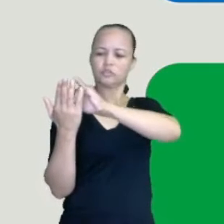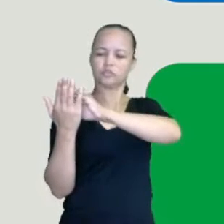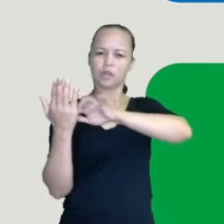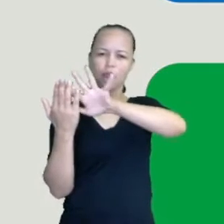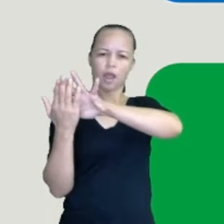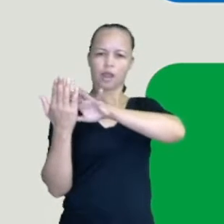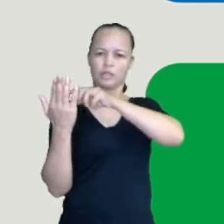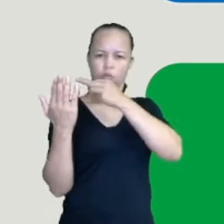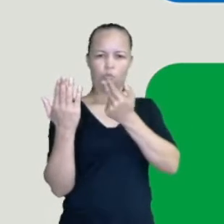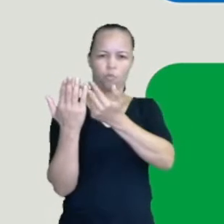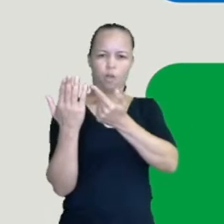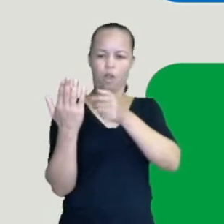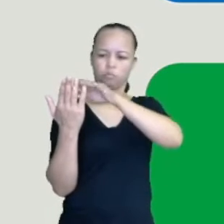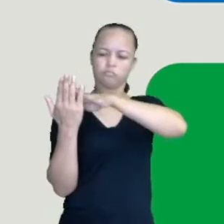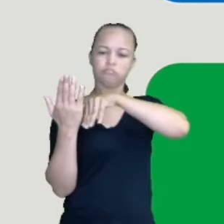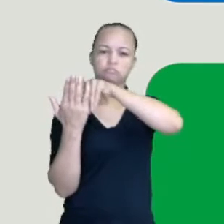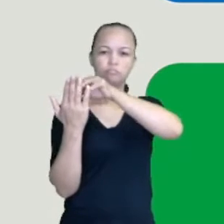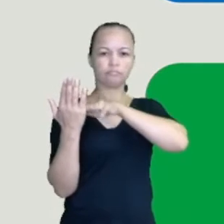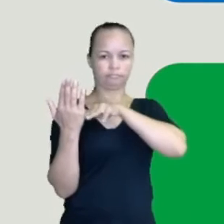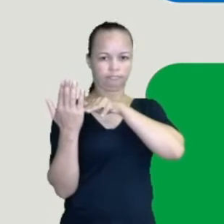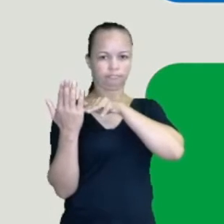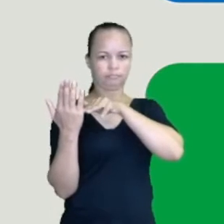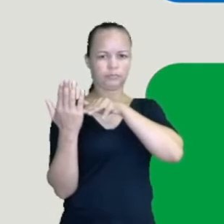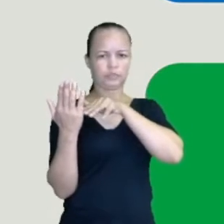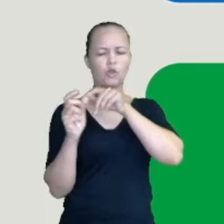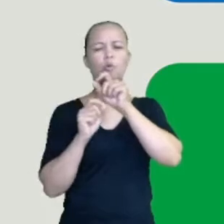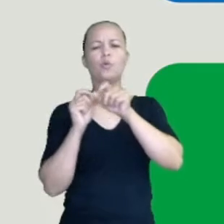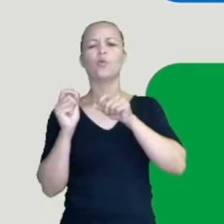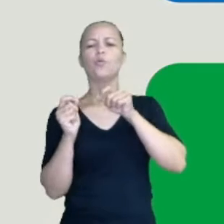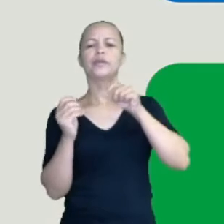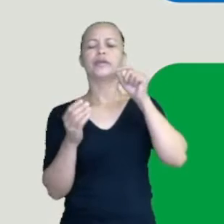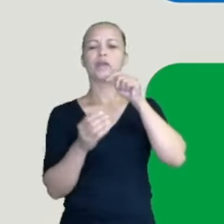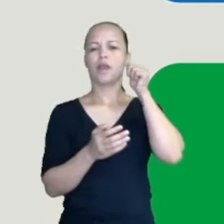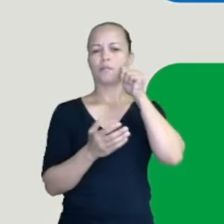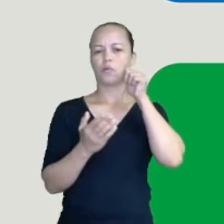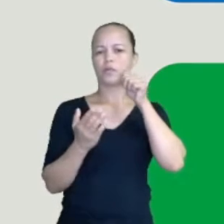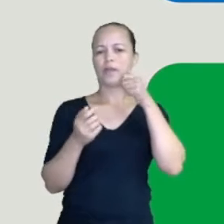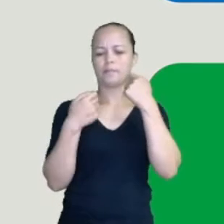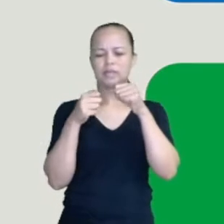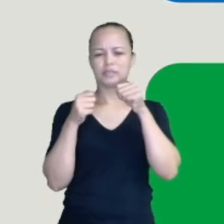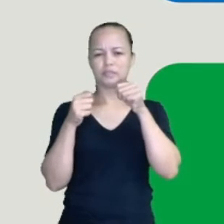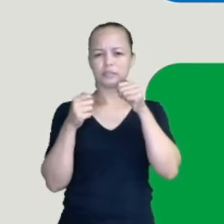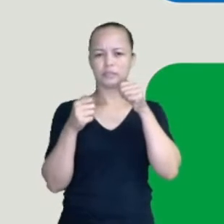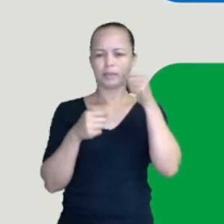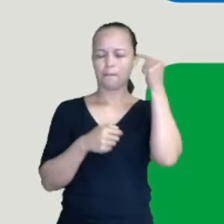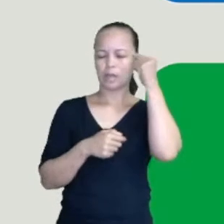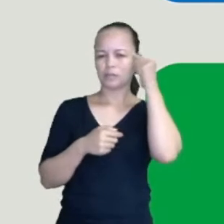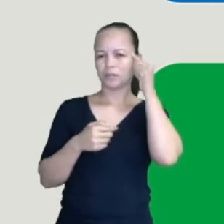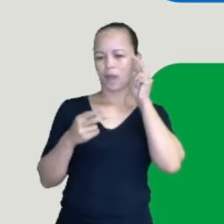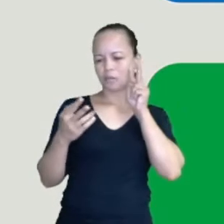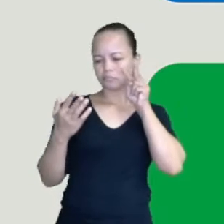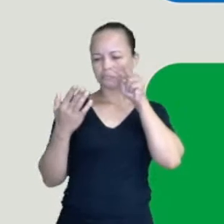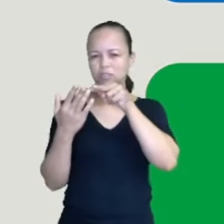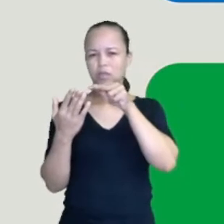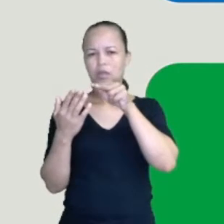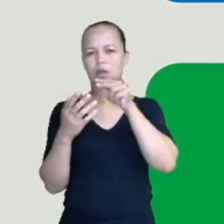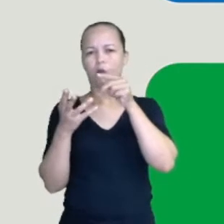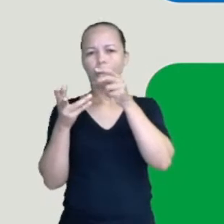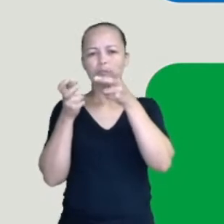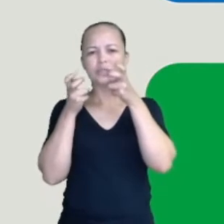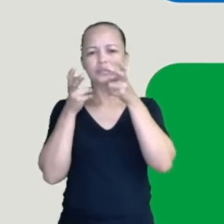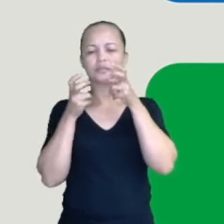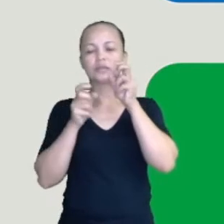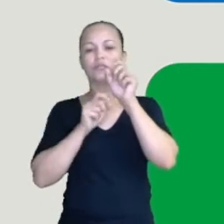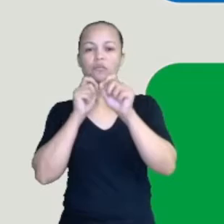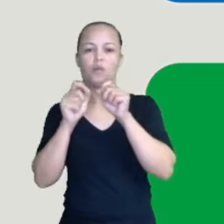O que ele ou ela deve se atentar para reproduzir essa imagem? Então, o que é que ela tem que